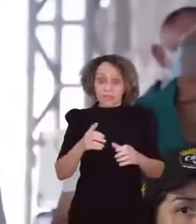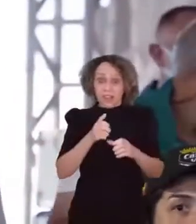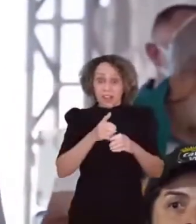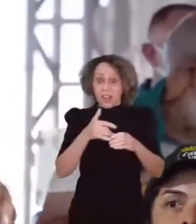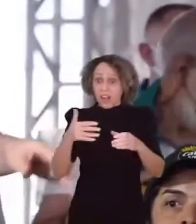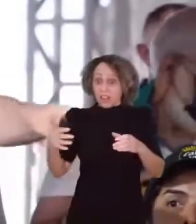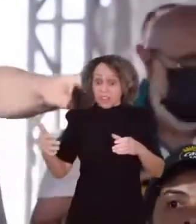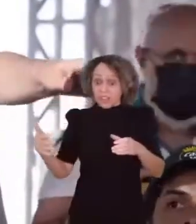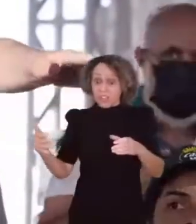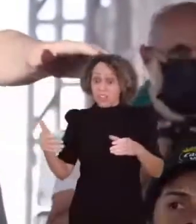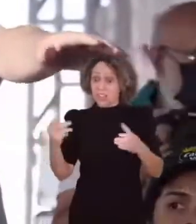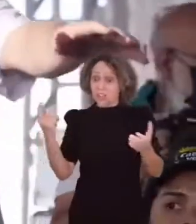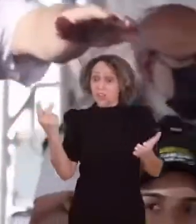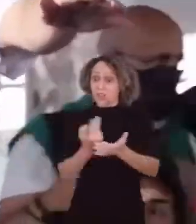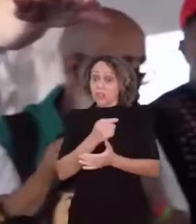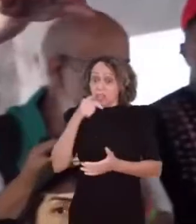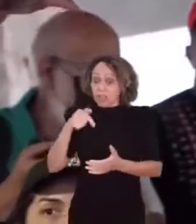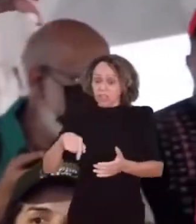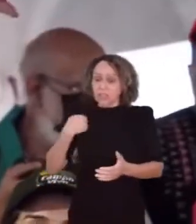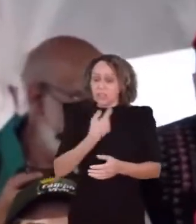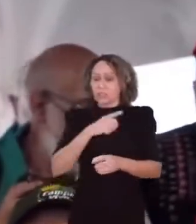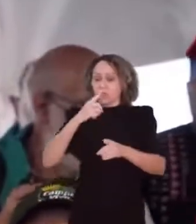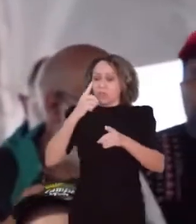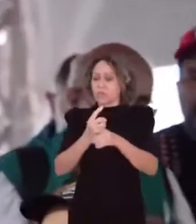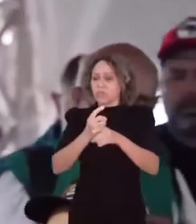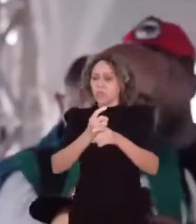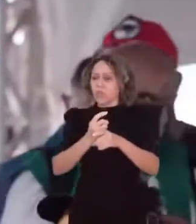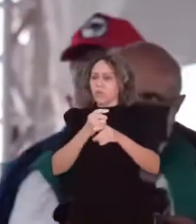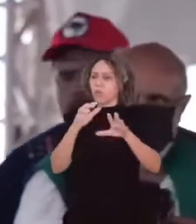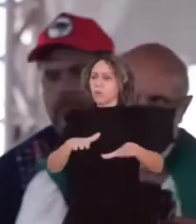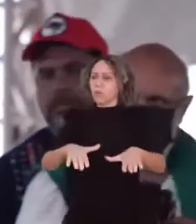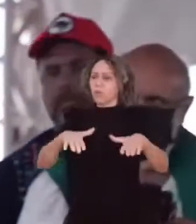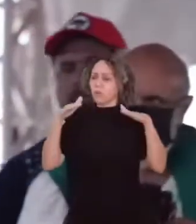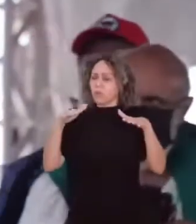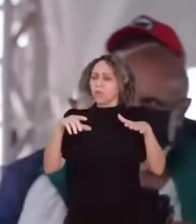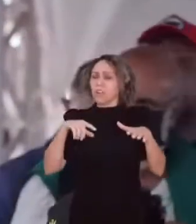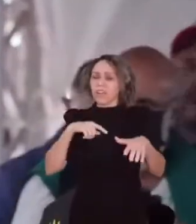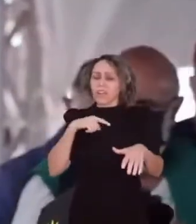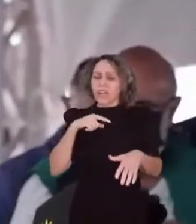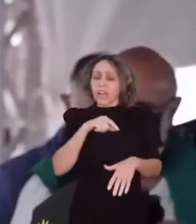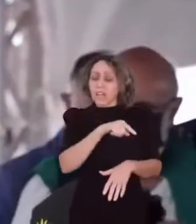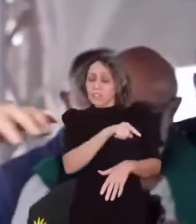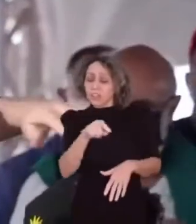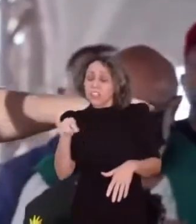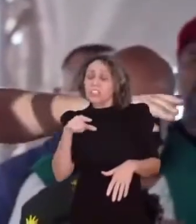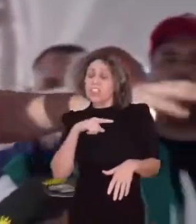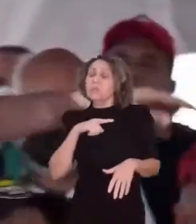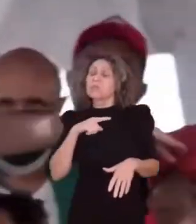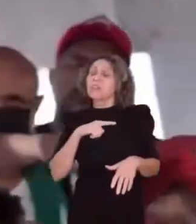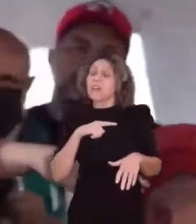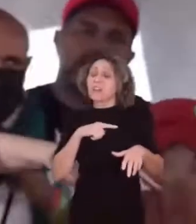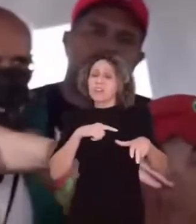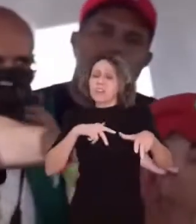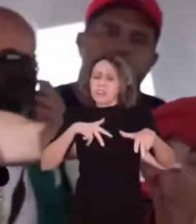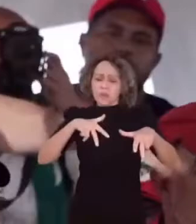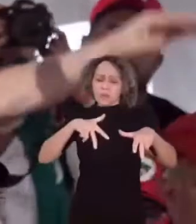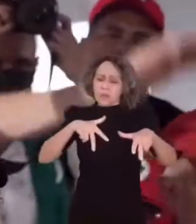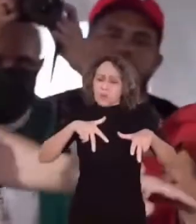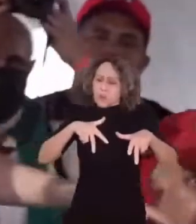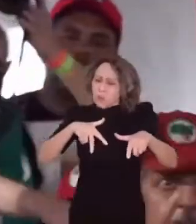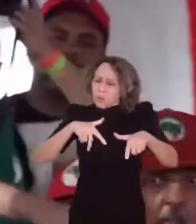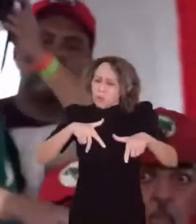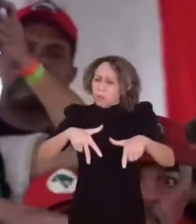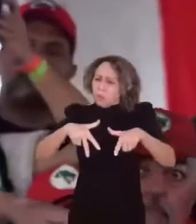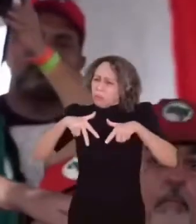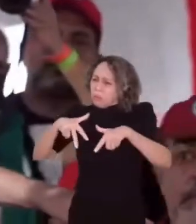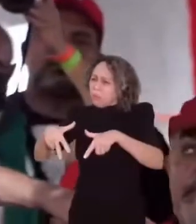Notem, aqui nós temos militantes do MST de todo o estado do Paraná. E aqui desse lado,